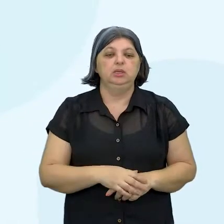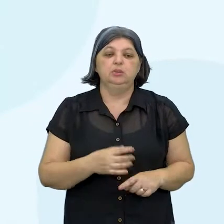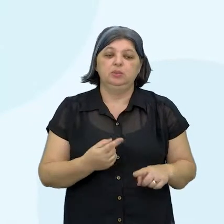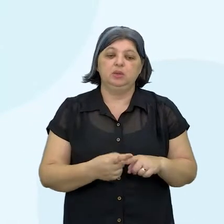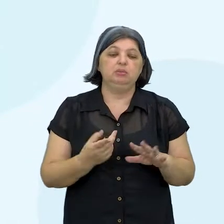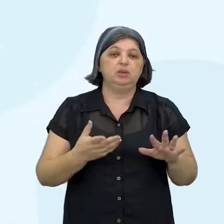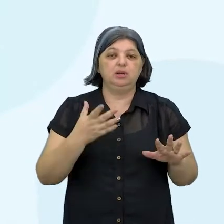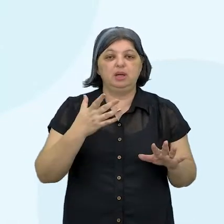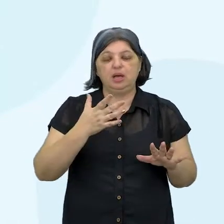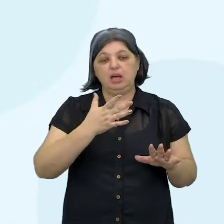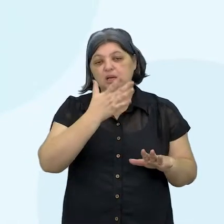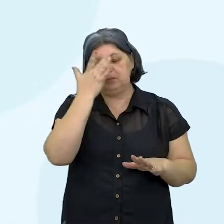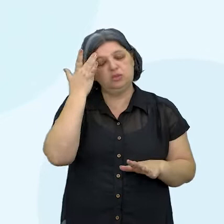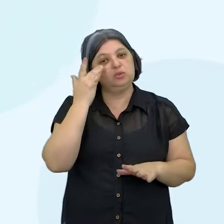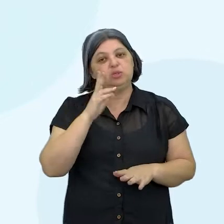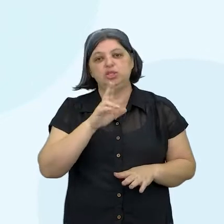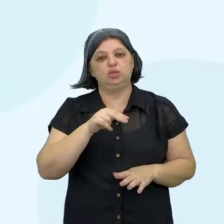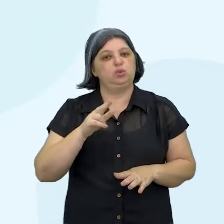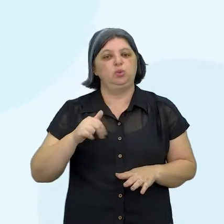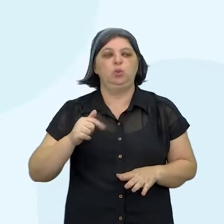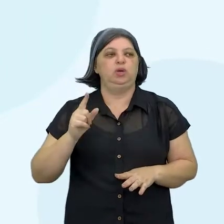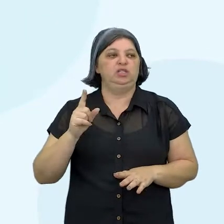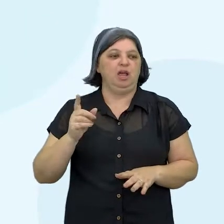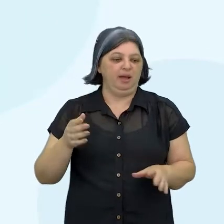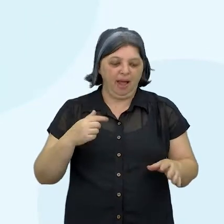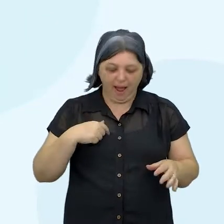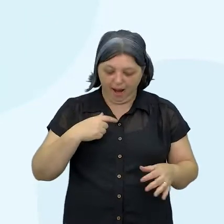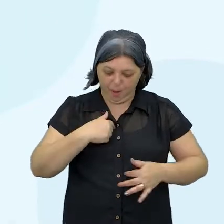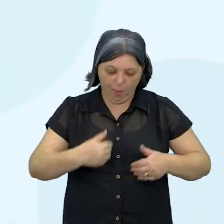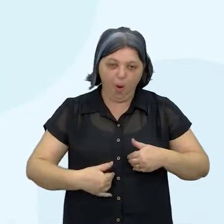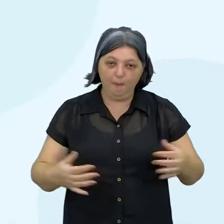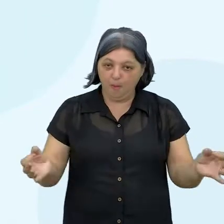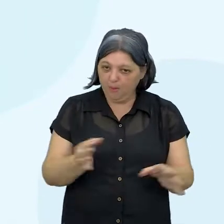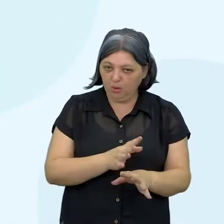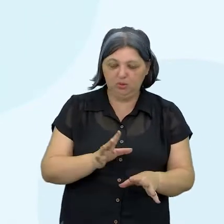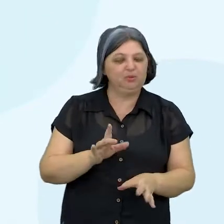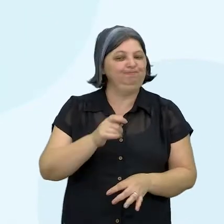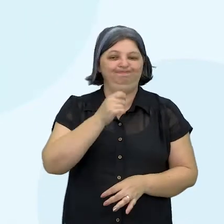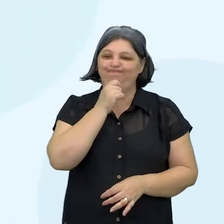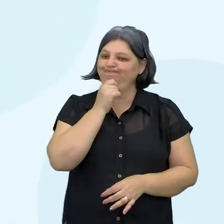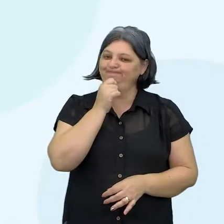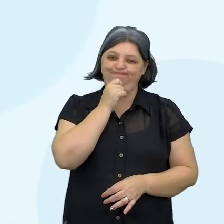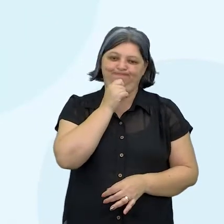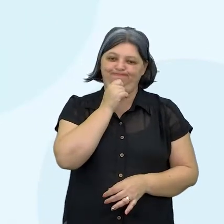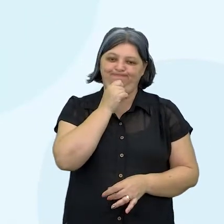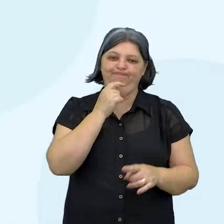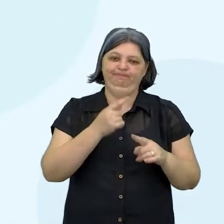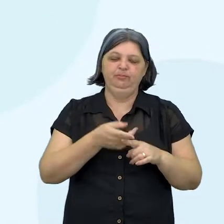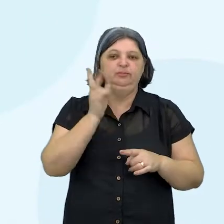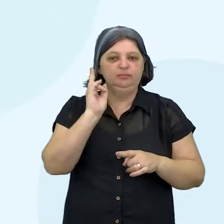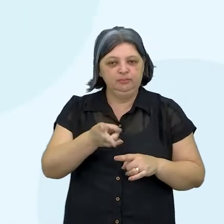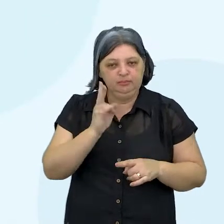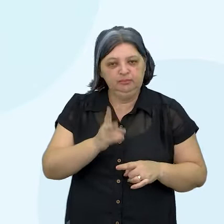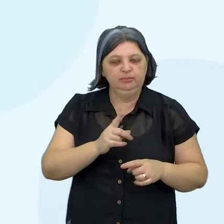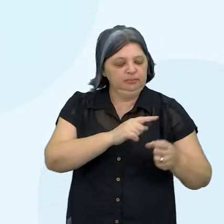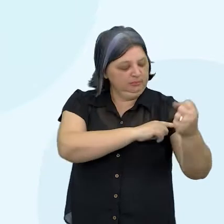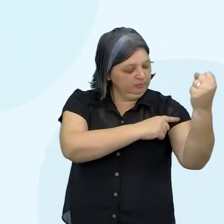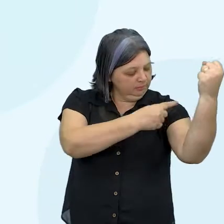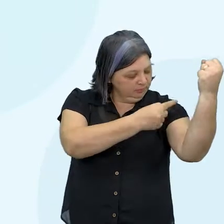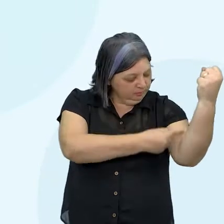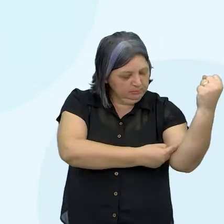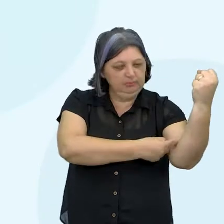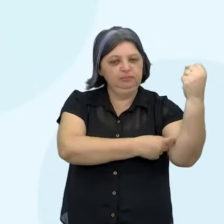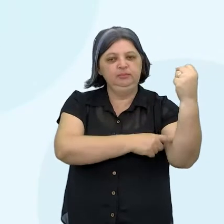distúrbio, as pessoas nunca vão ficar satisfeitas com o corpo e sempre vão buscar aumentar, definir os seus músculos e perder gordura